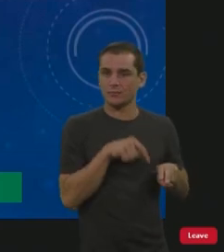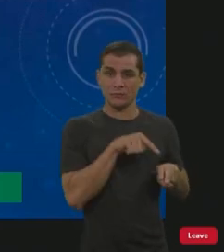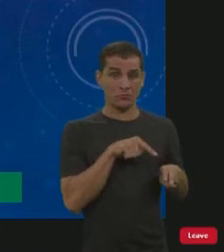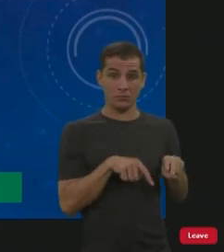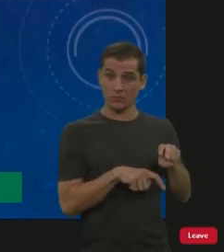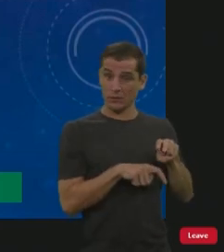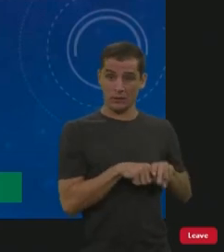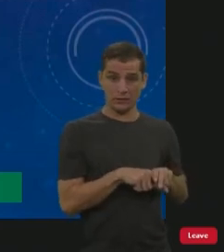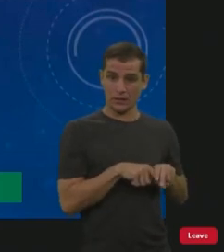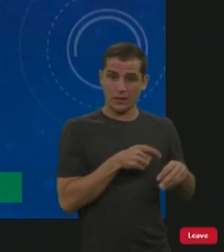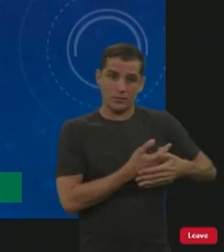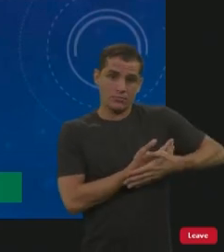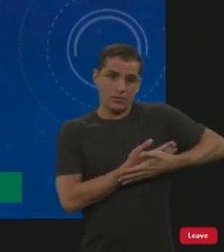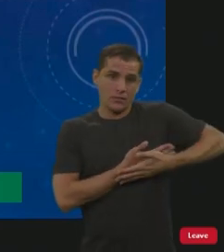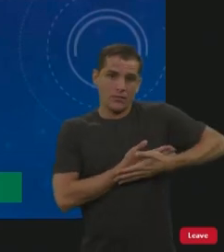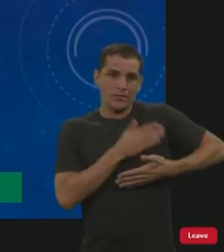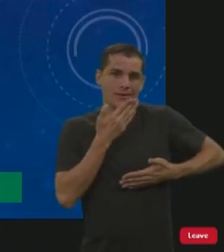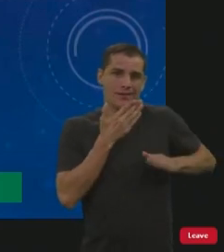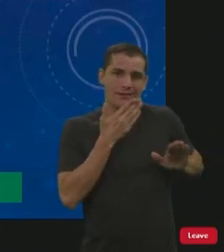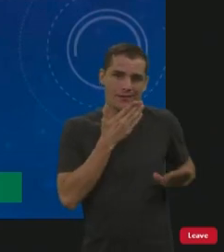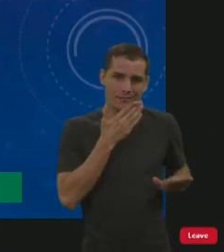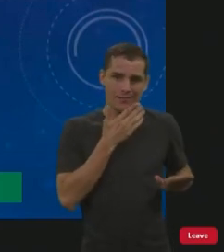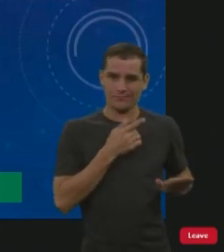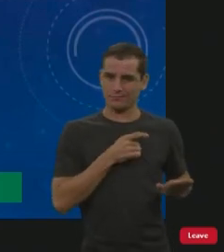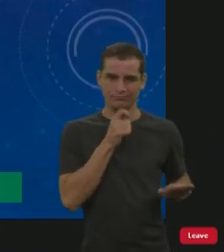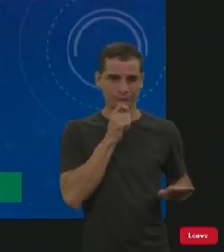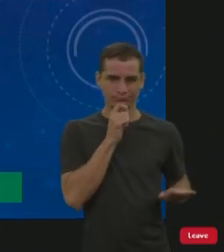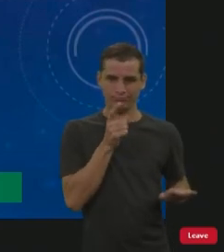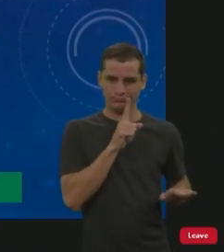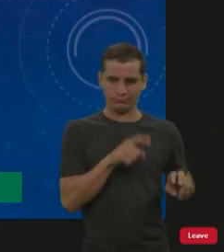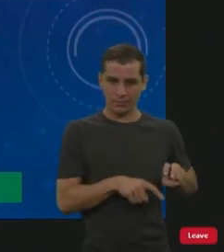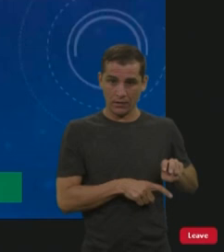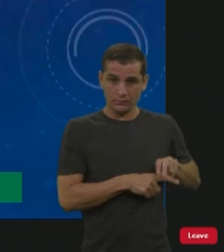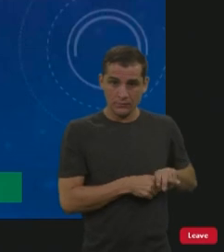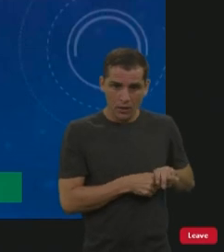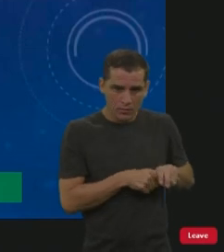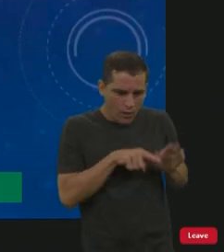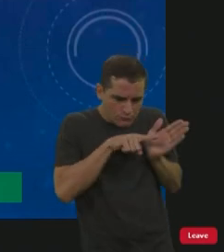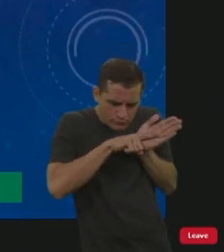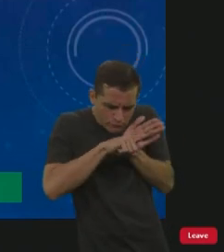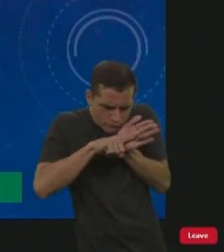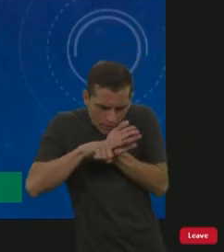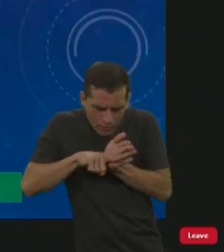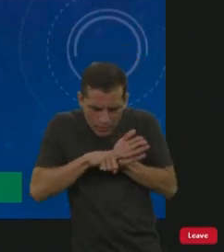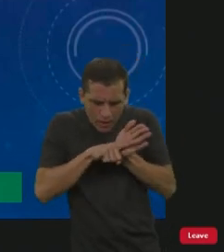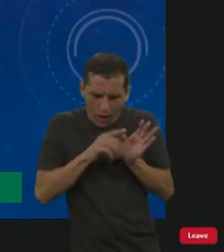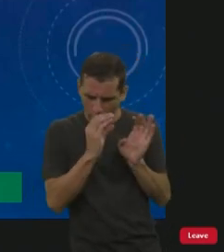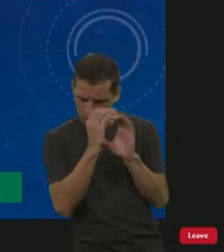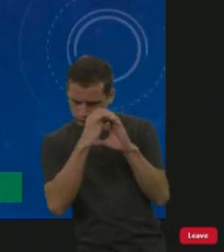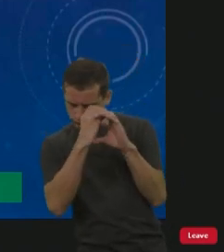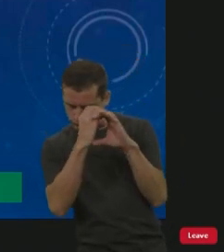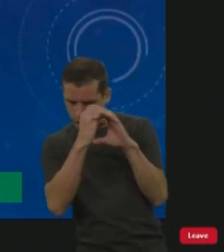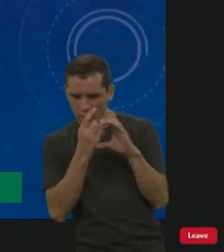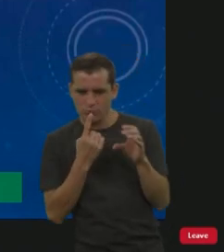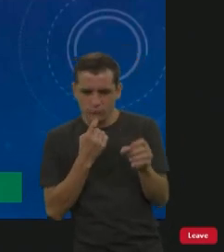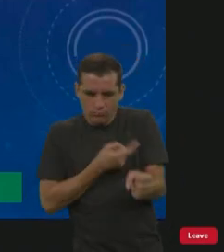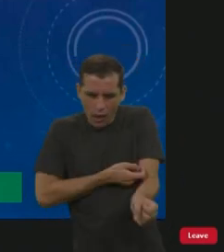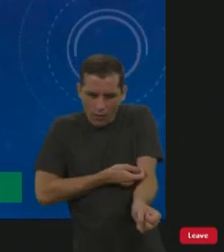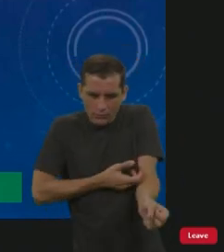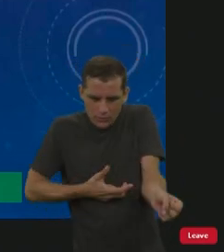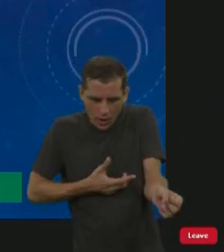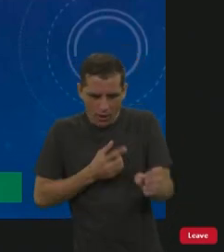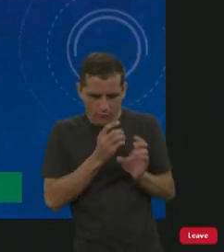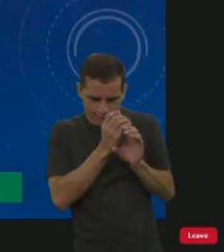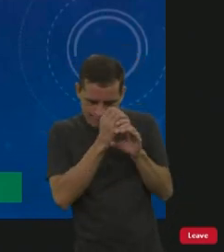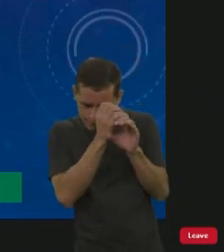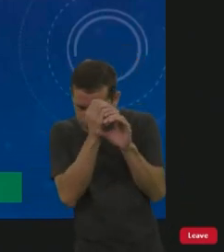começou a investigar melhor, né? Realizamos os exames, né? Os exames específicos da